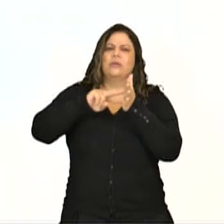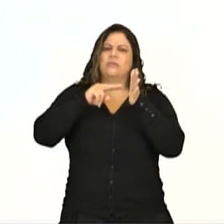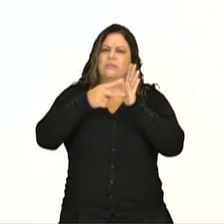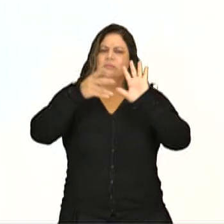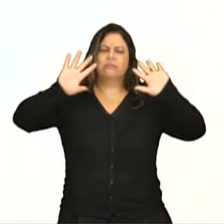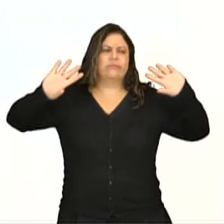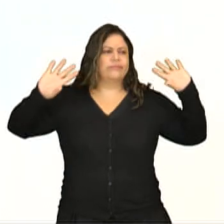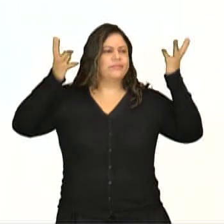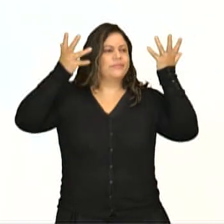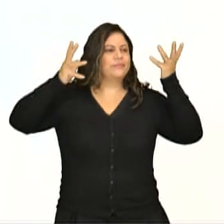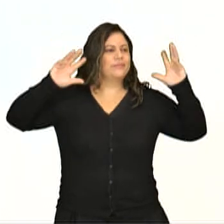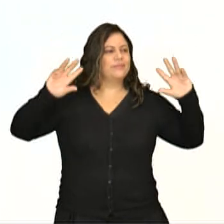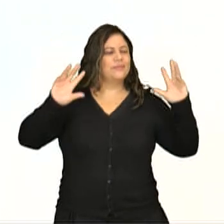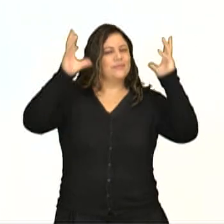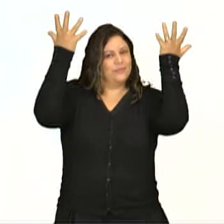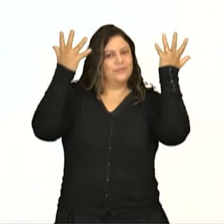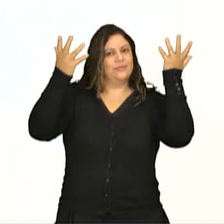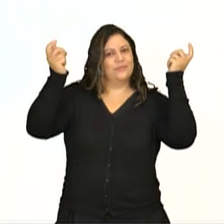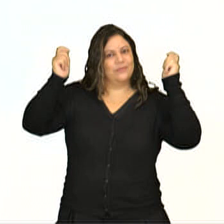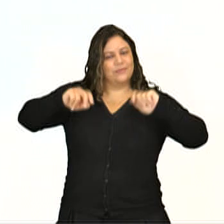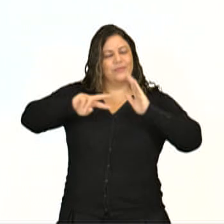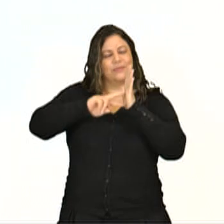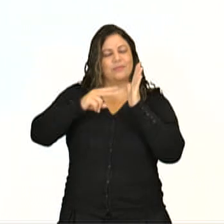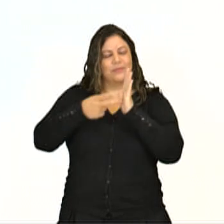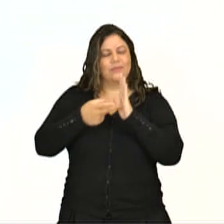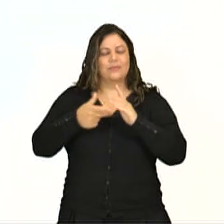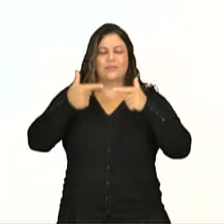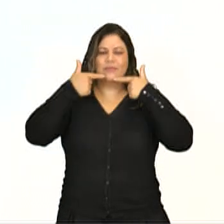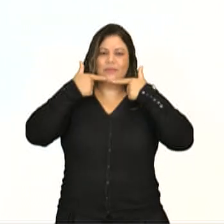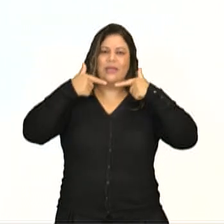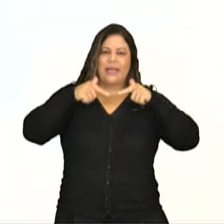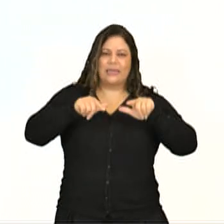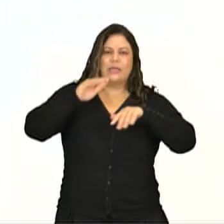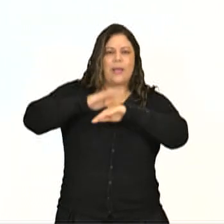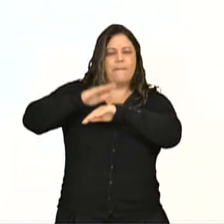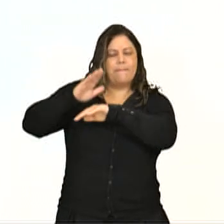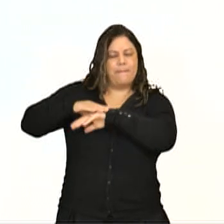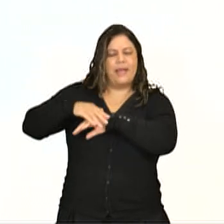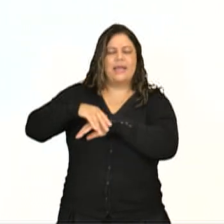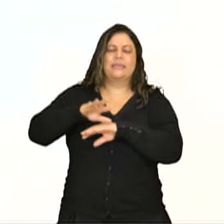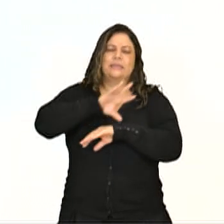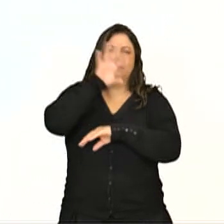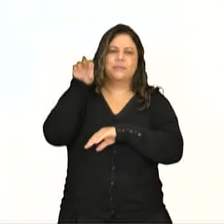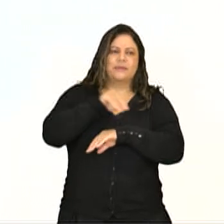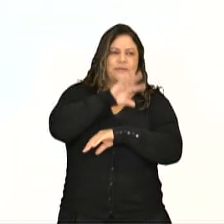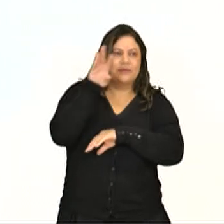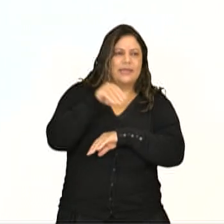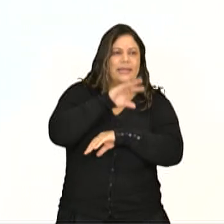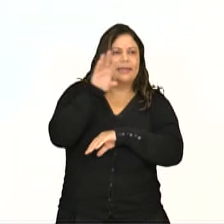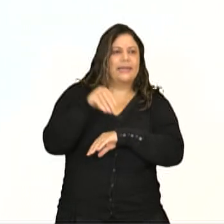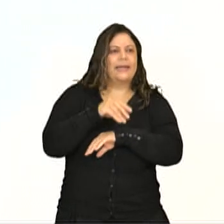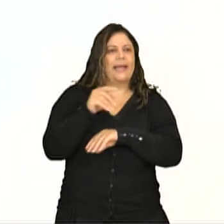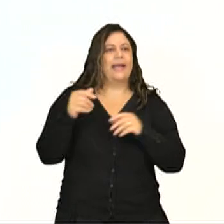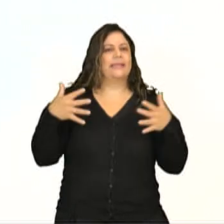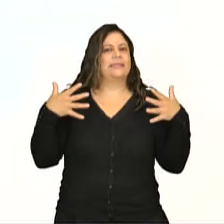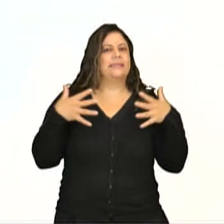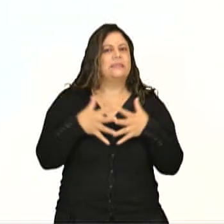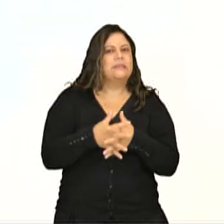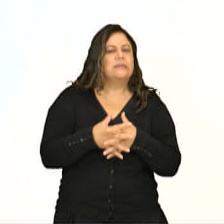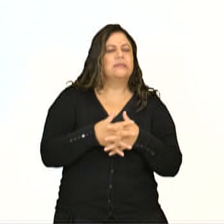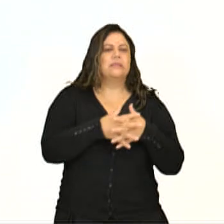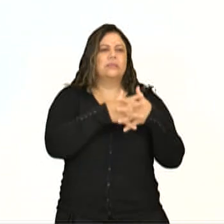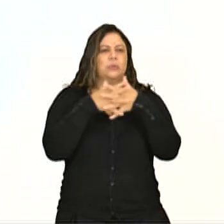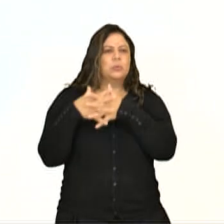festa em quimbundo, que é uma das línguas mais faladas lá na Angola. E equivocadamente, ela é confundida com o